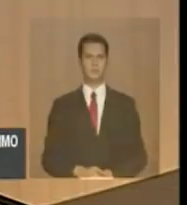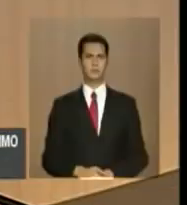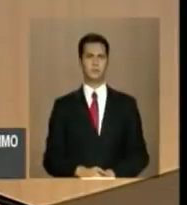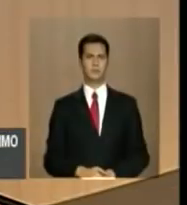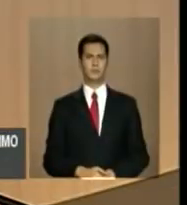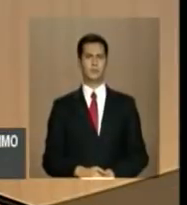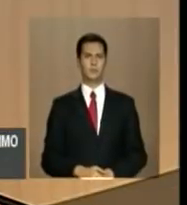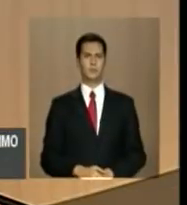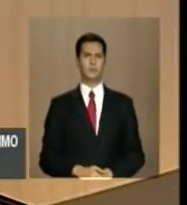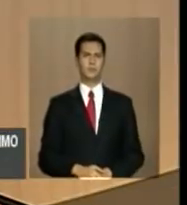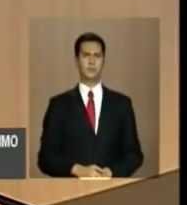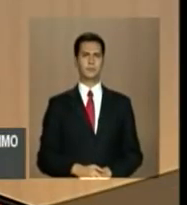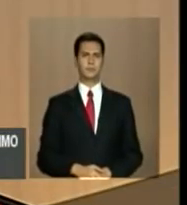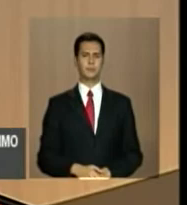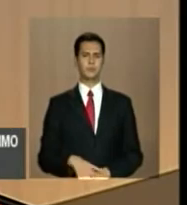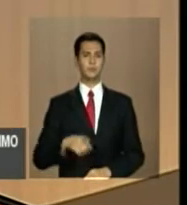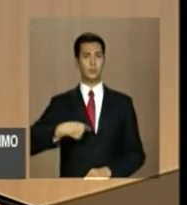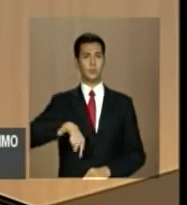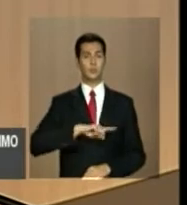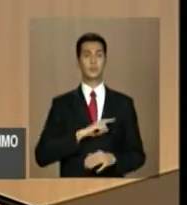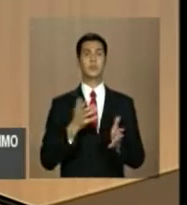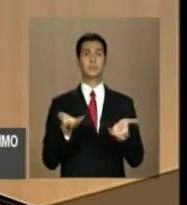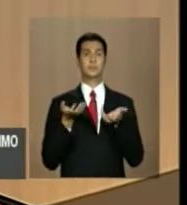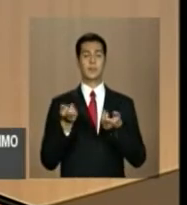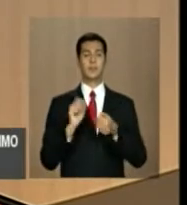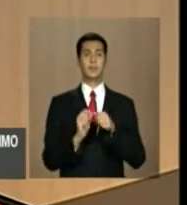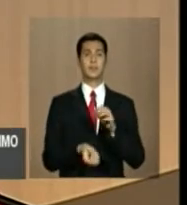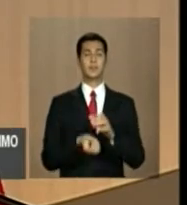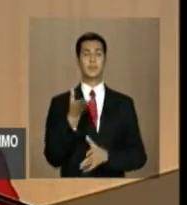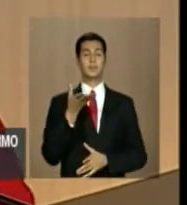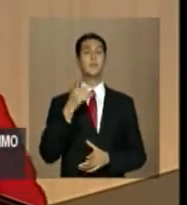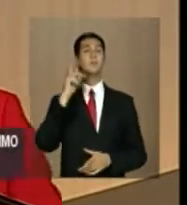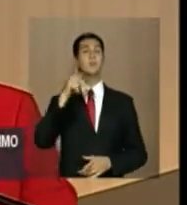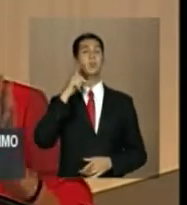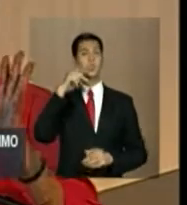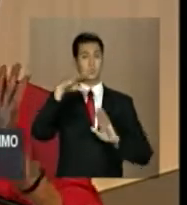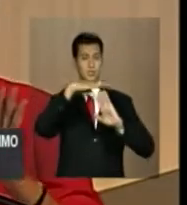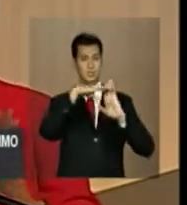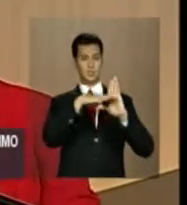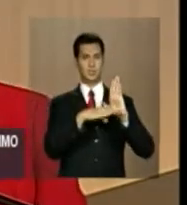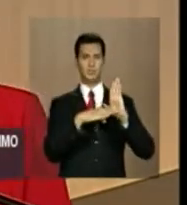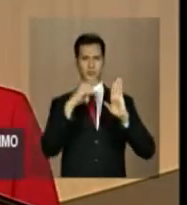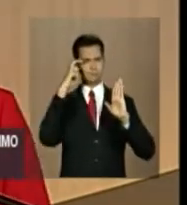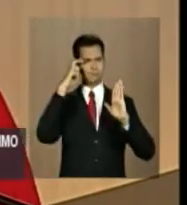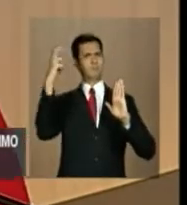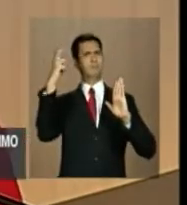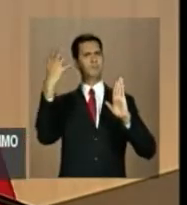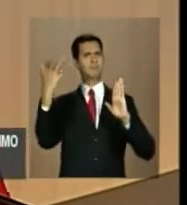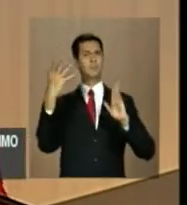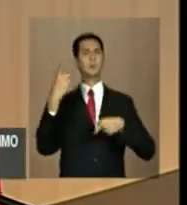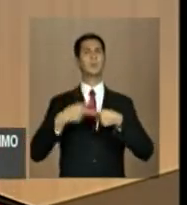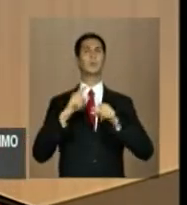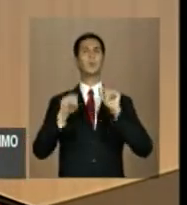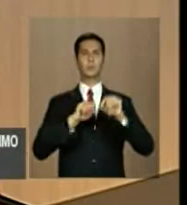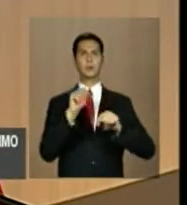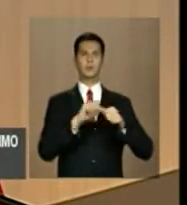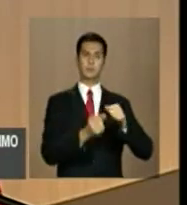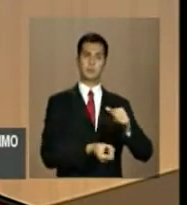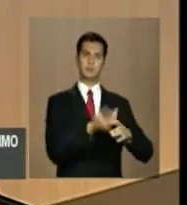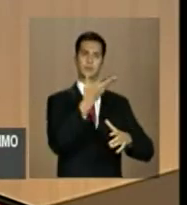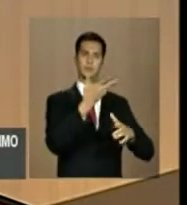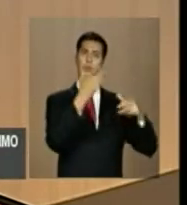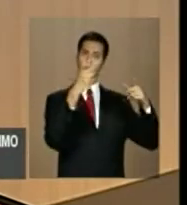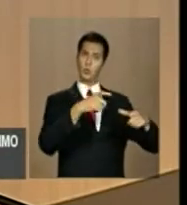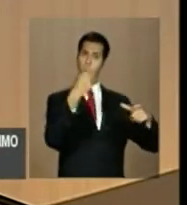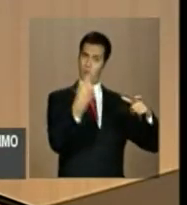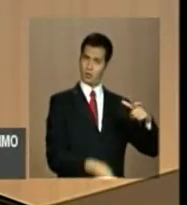Nós pretendemos fazer uma política inteligente, combinando muito de produção local e um pouco